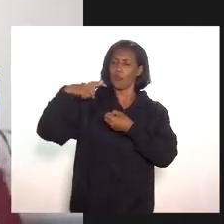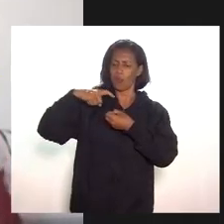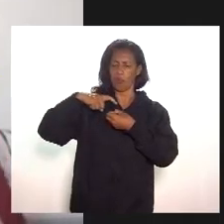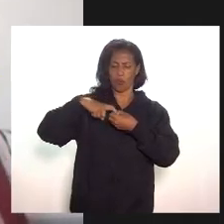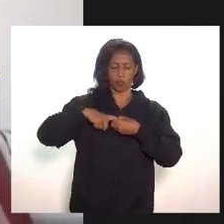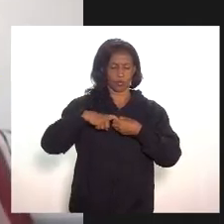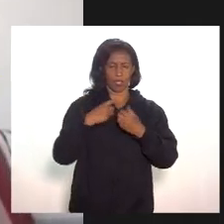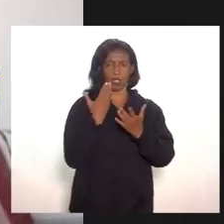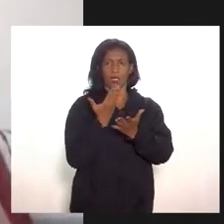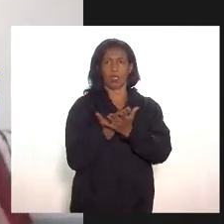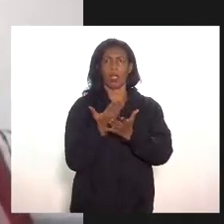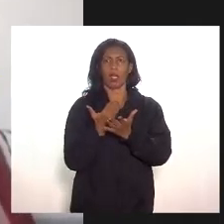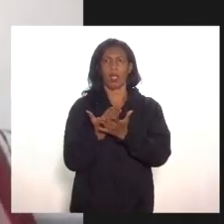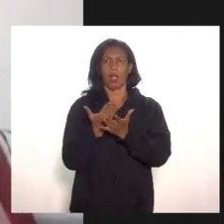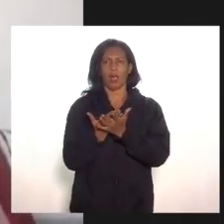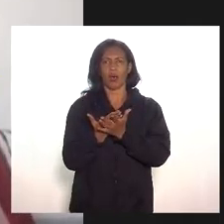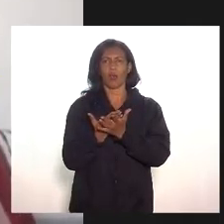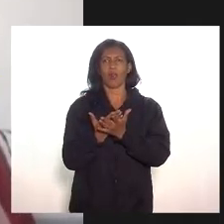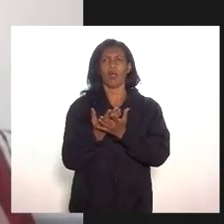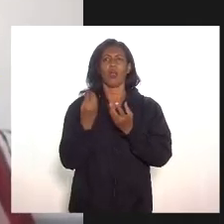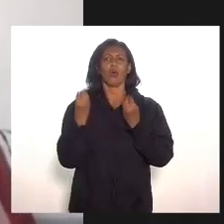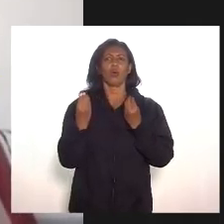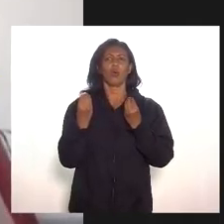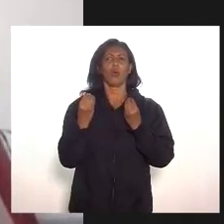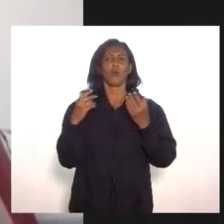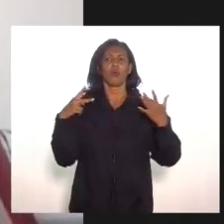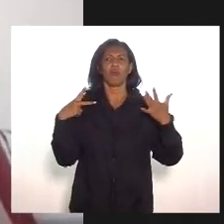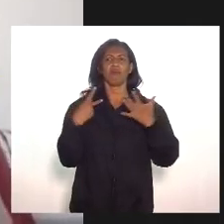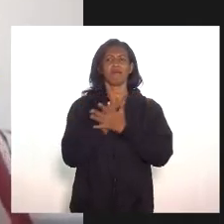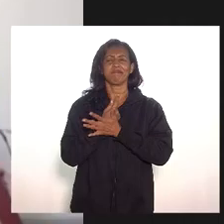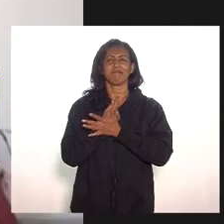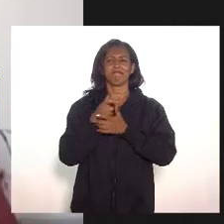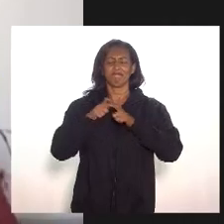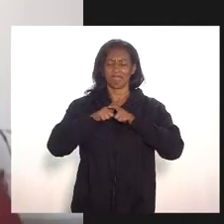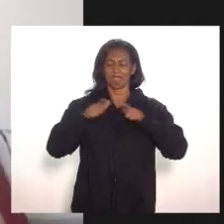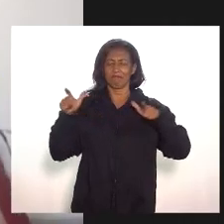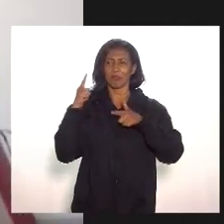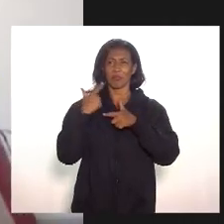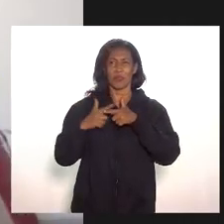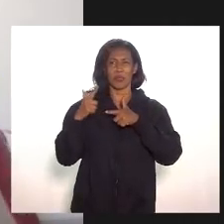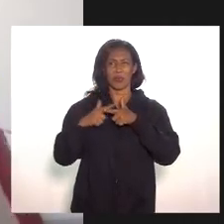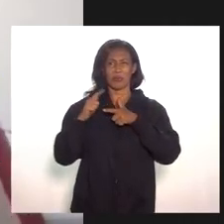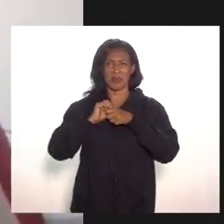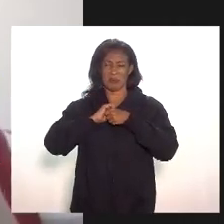um grande proliferador de contaminação, que pode ser